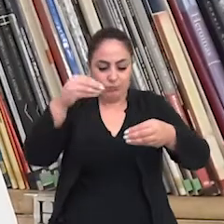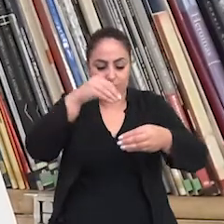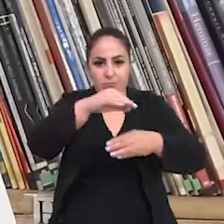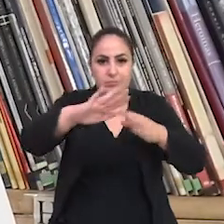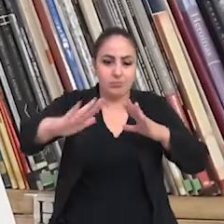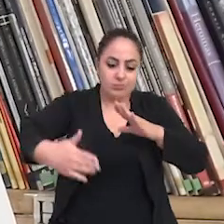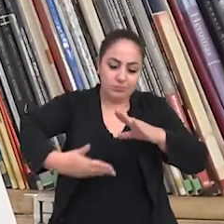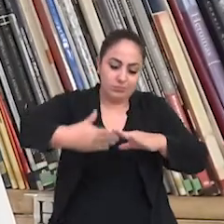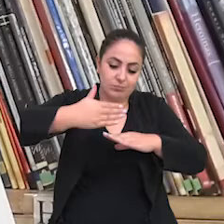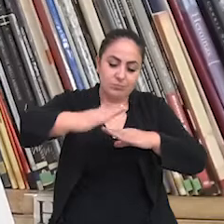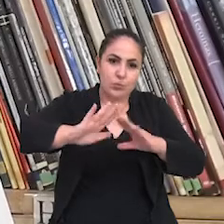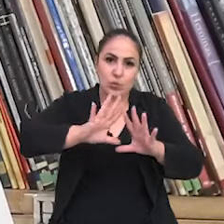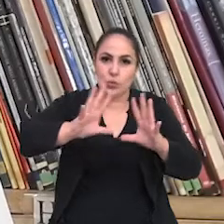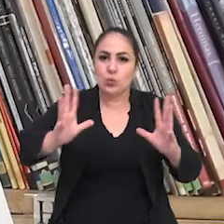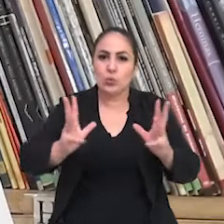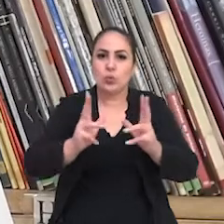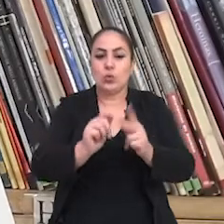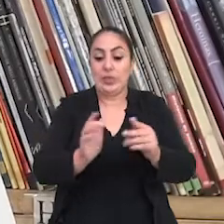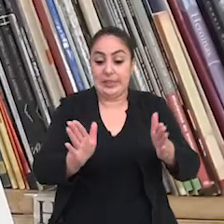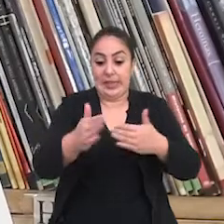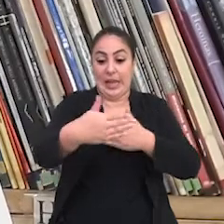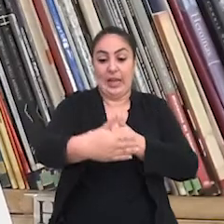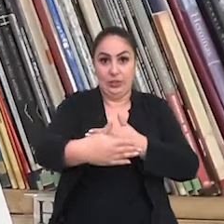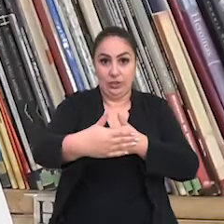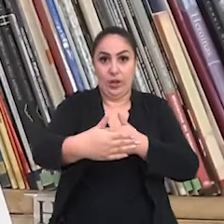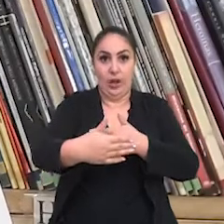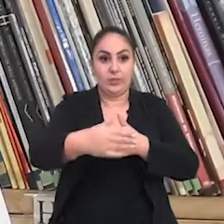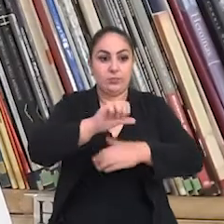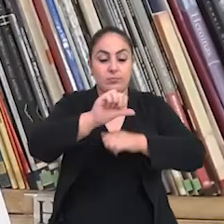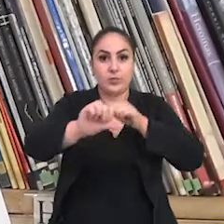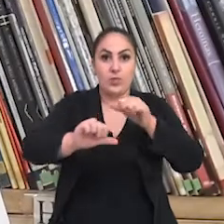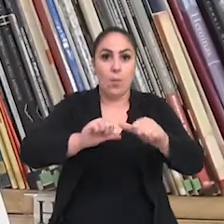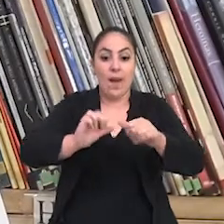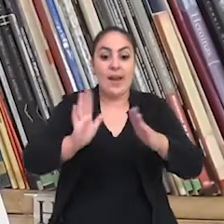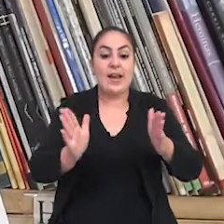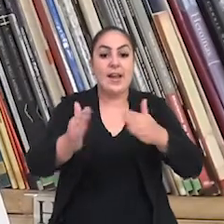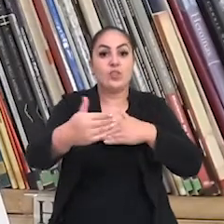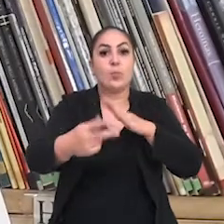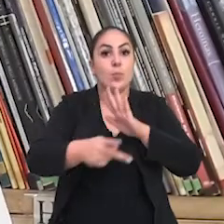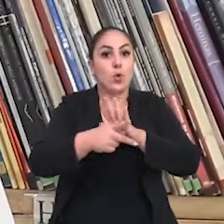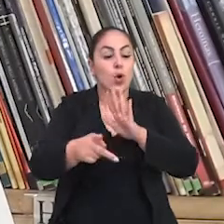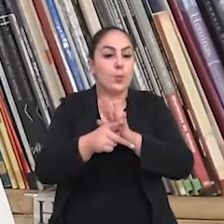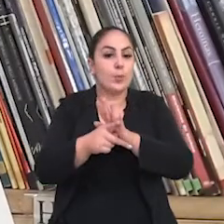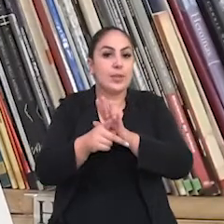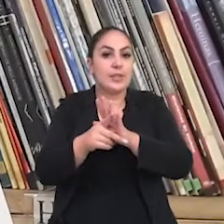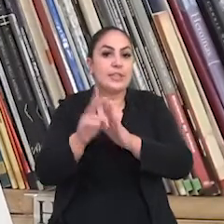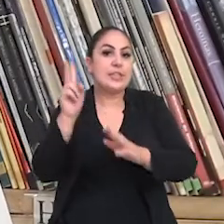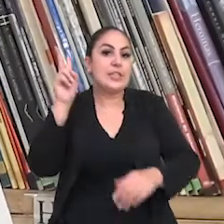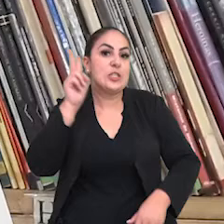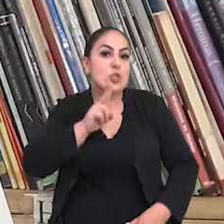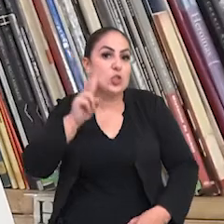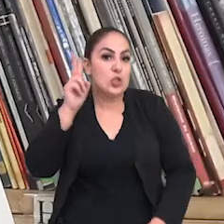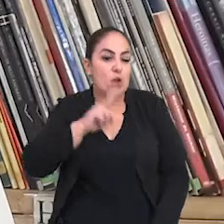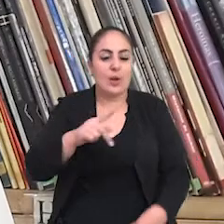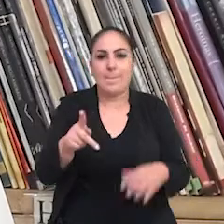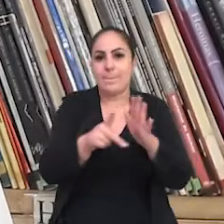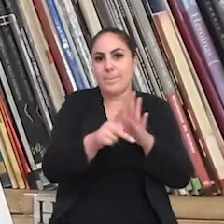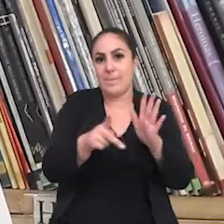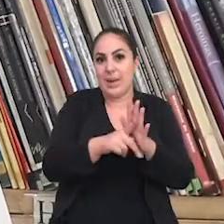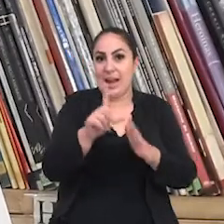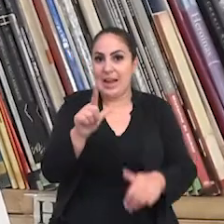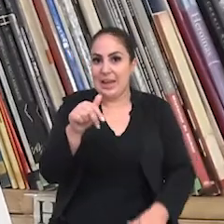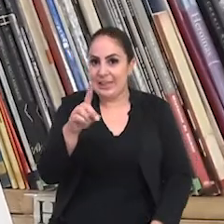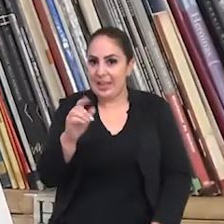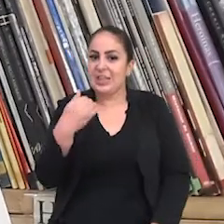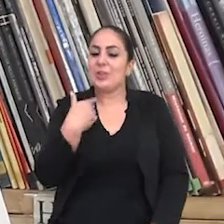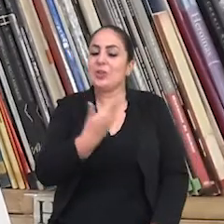eles e forramos uma caixa de sapato. Essa caixa virou uma caixa de histórias. Ela é o palco da